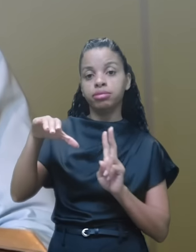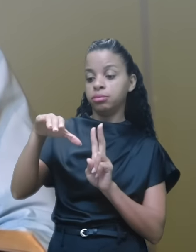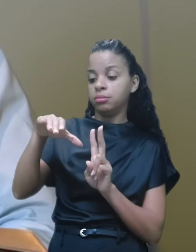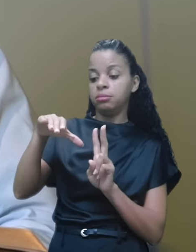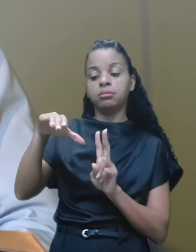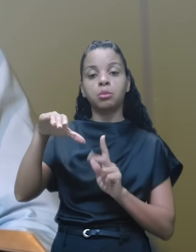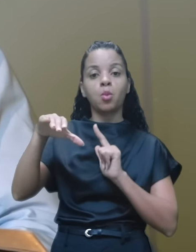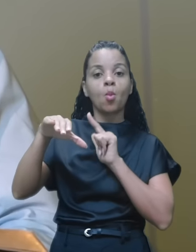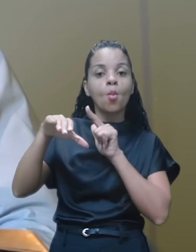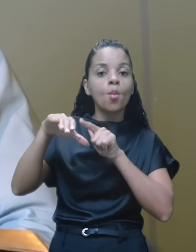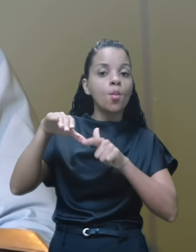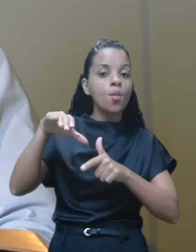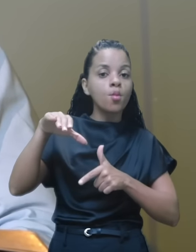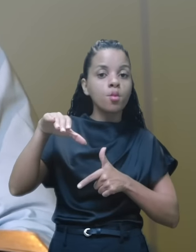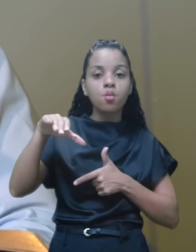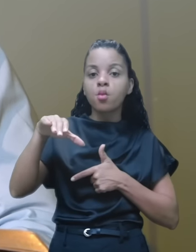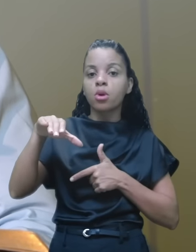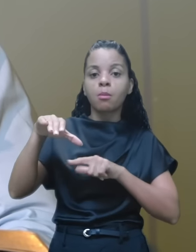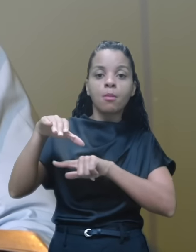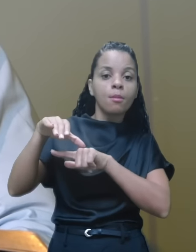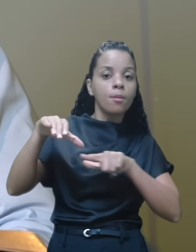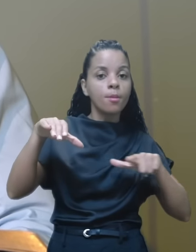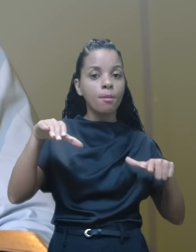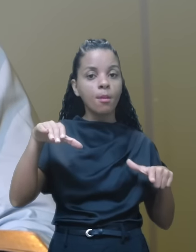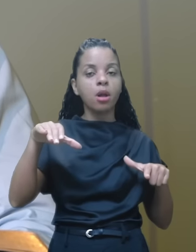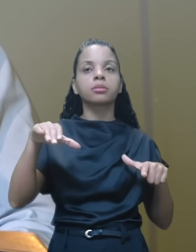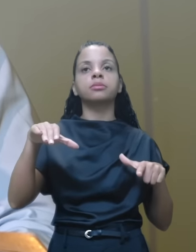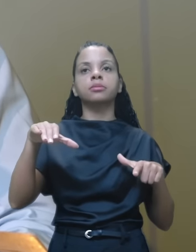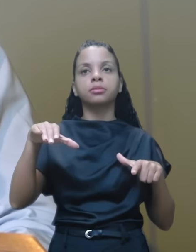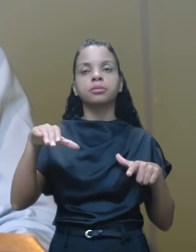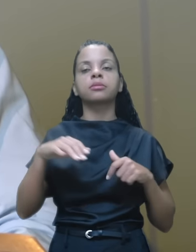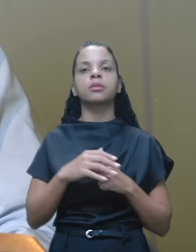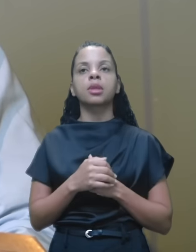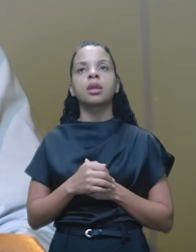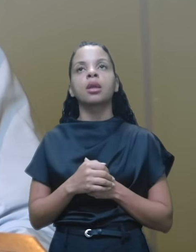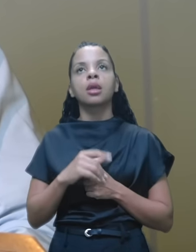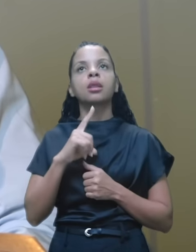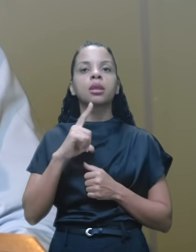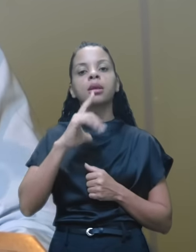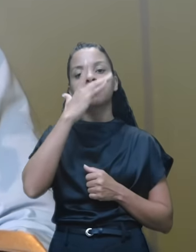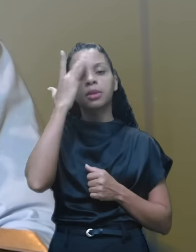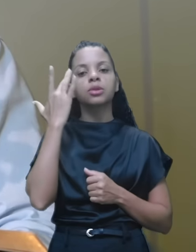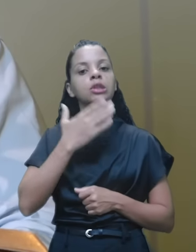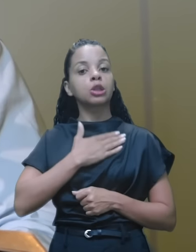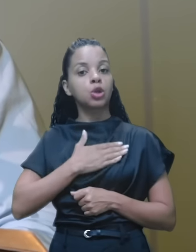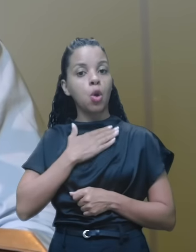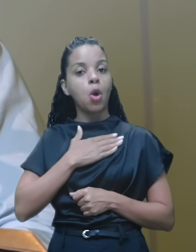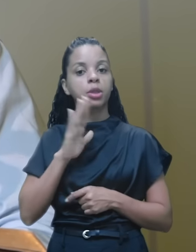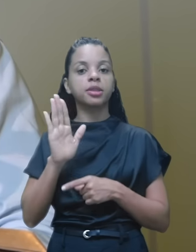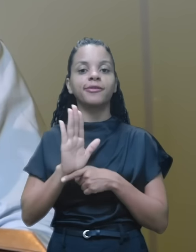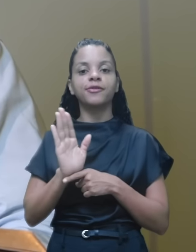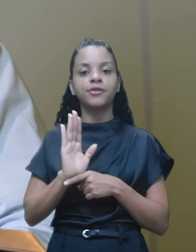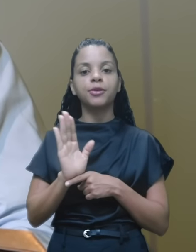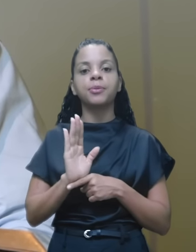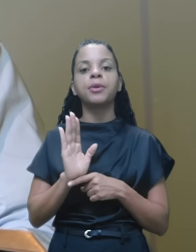pedra removida, já era um primeiro sinal. Mas, para aqueles que normalmente, tem pessoas que gostam bastante assim, de filmes